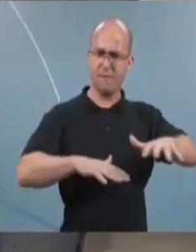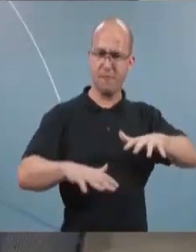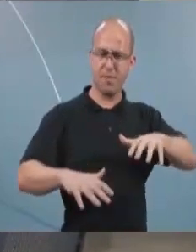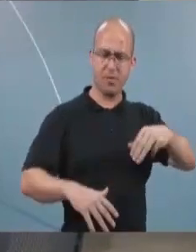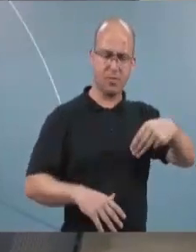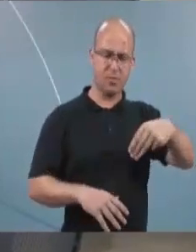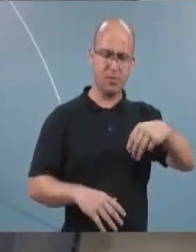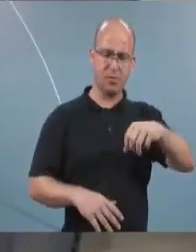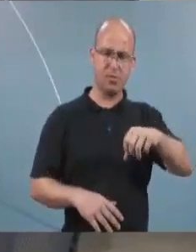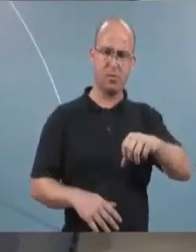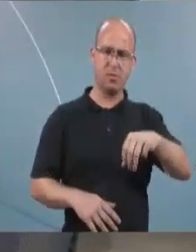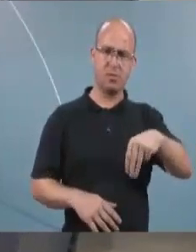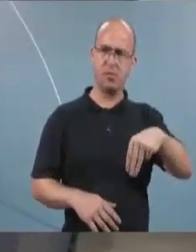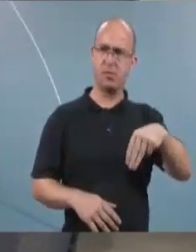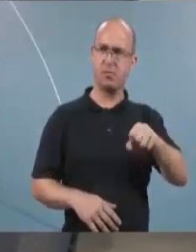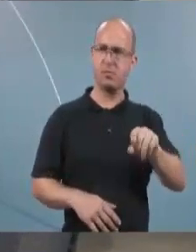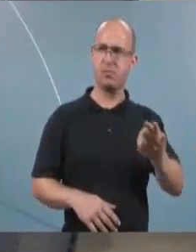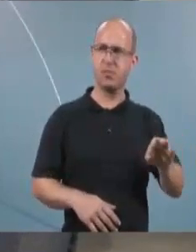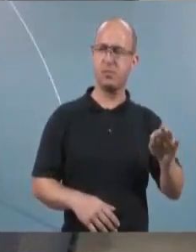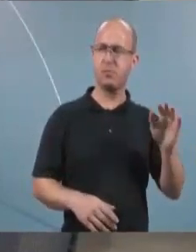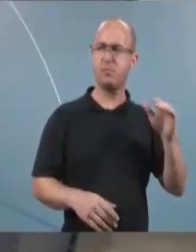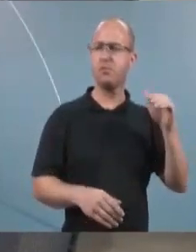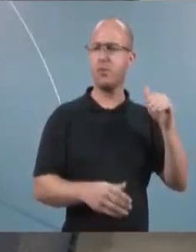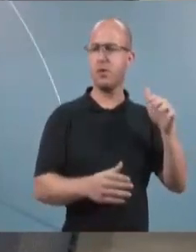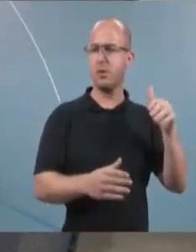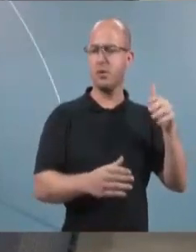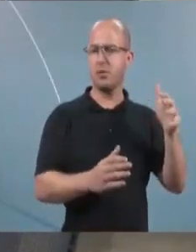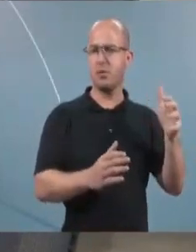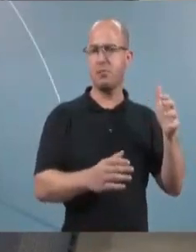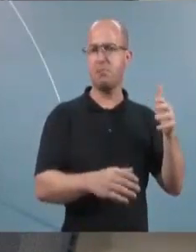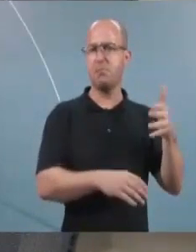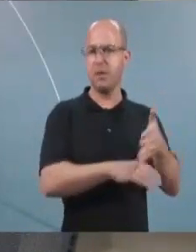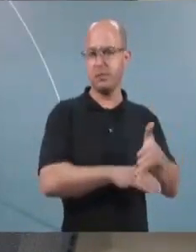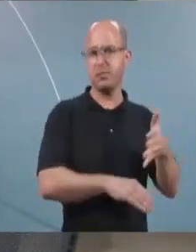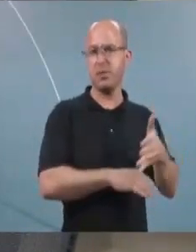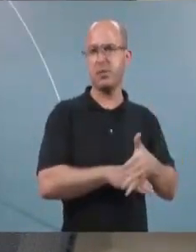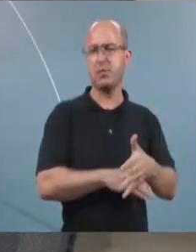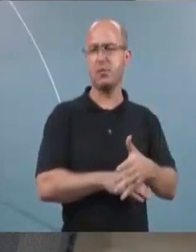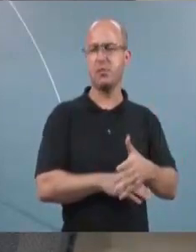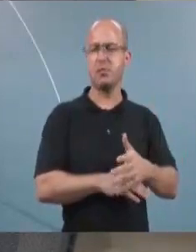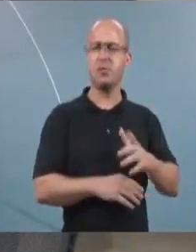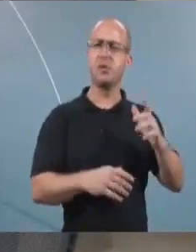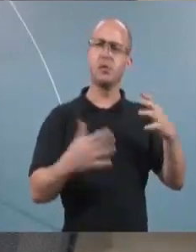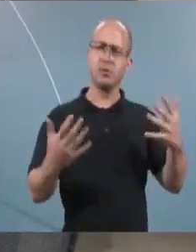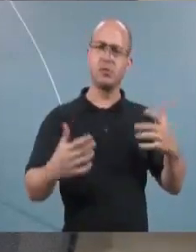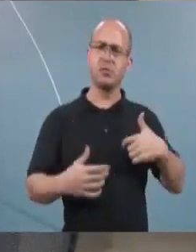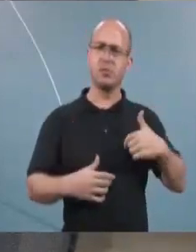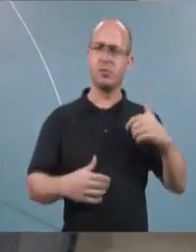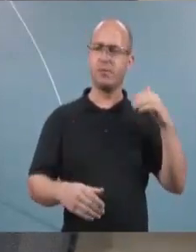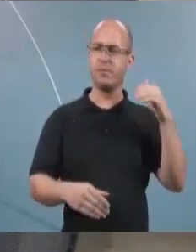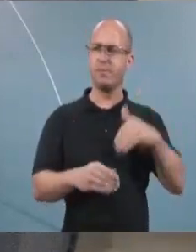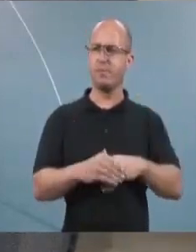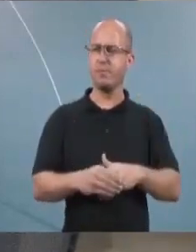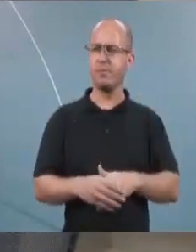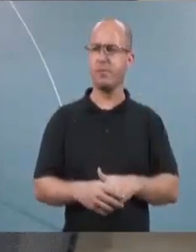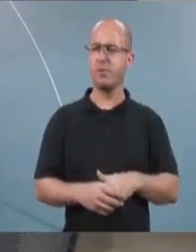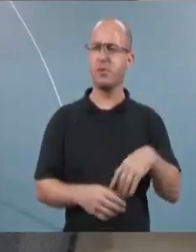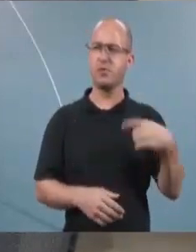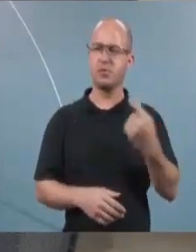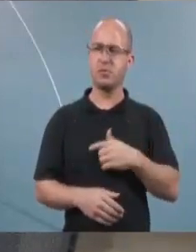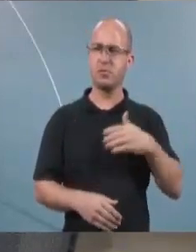Rurais sem terra foi parte dele por isso que eu sou coerente de est aqui defendendo E como eu já disse vamos